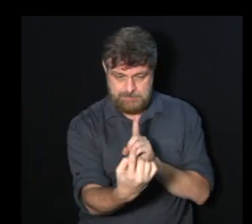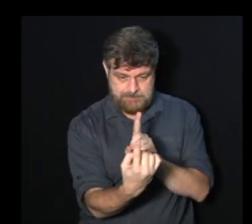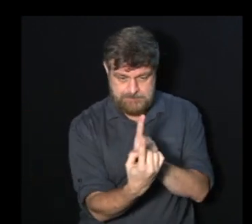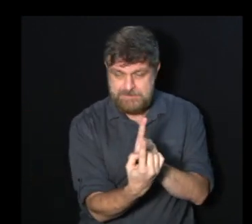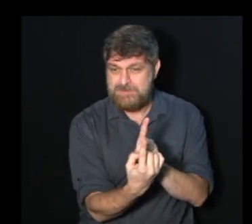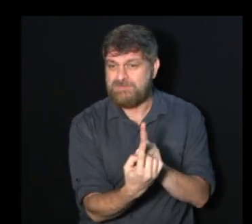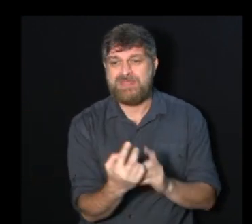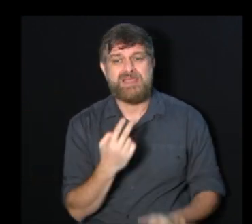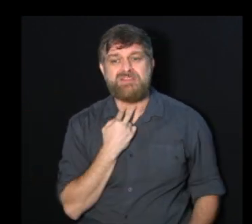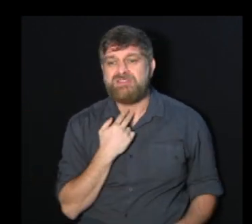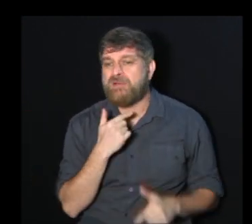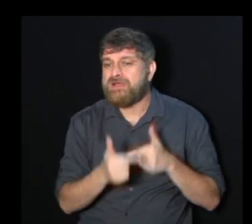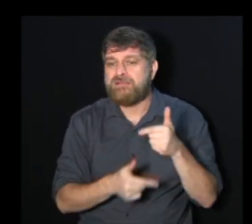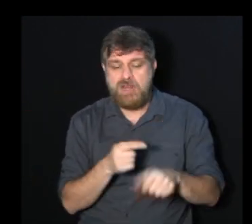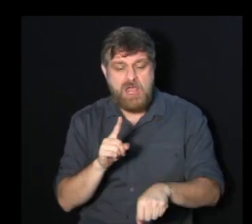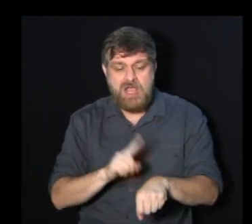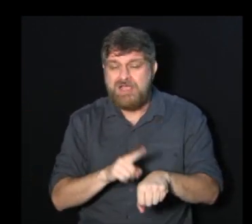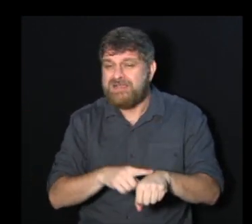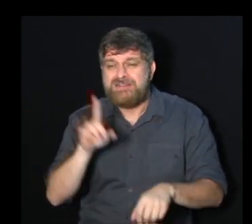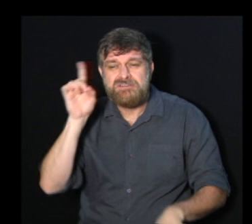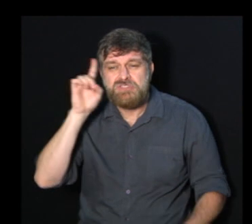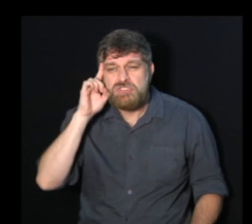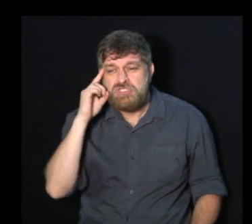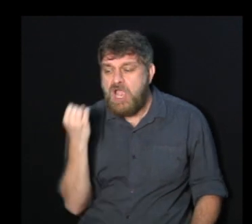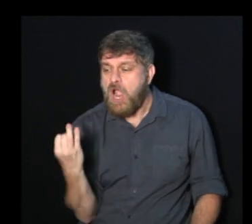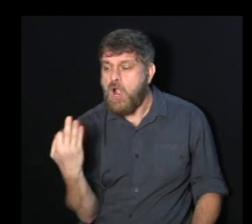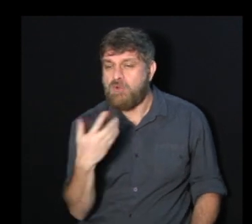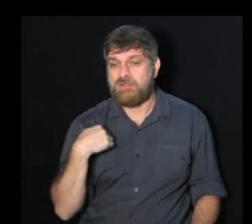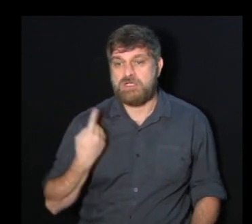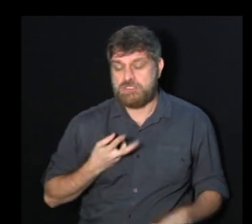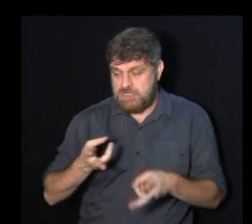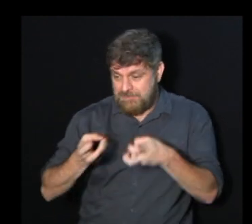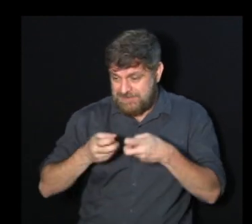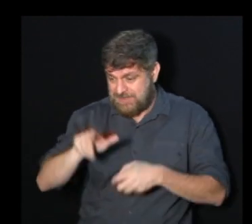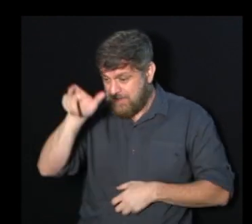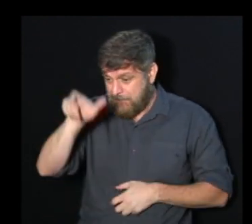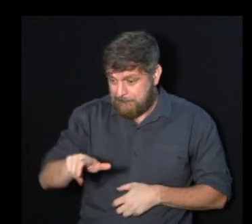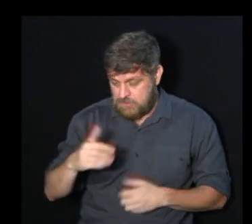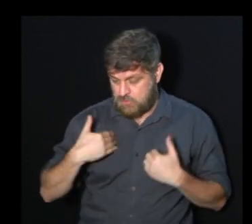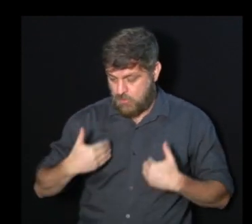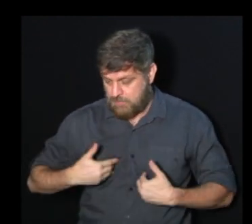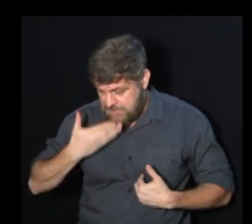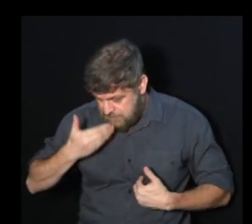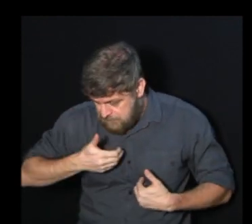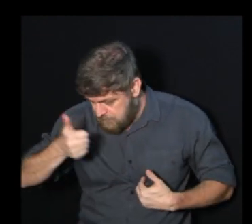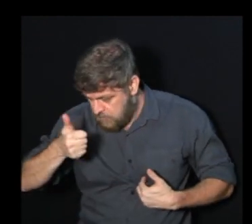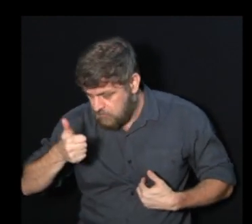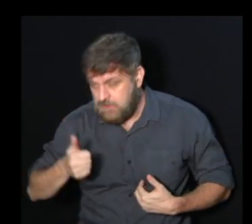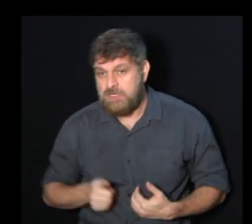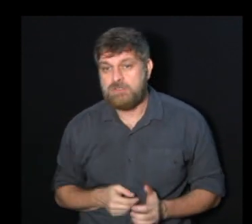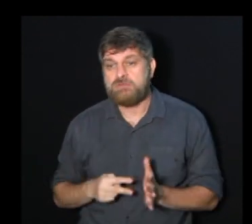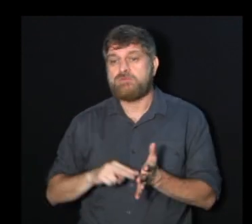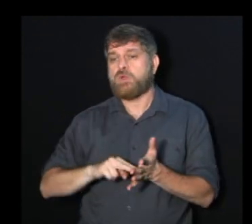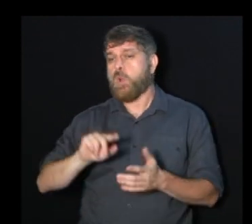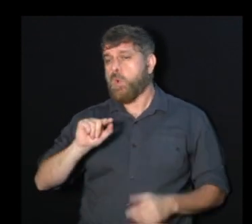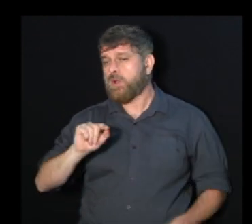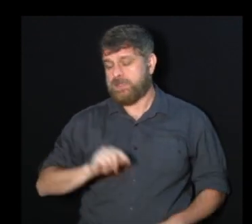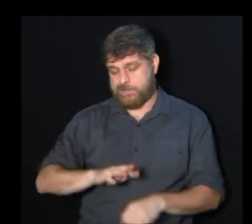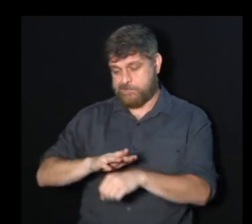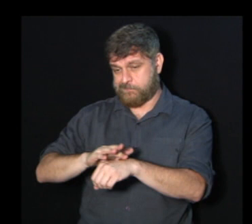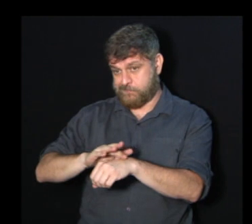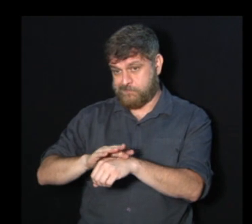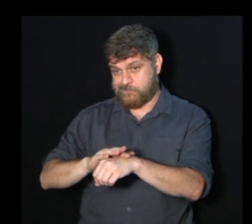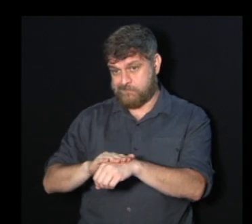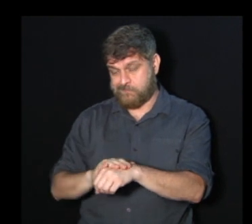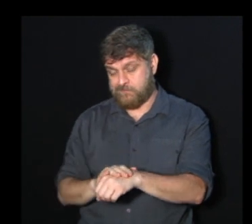não trabalha com sessões, a gente trabalha com resposta fisiológica de cada organismo. O que é isso? Depende da patologia que